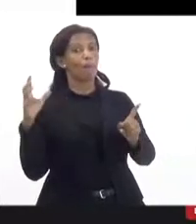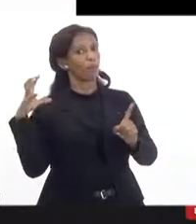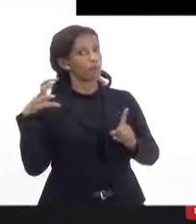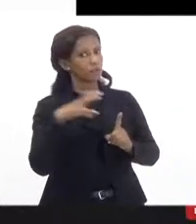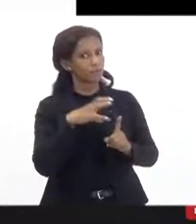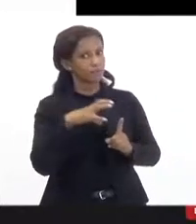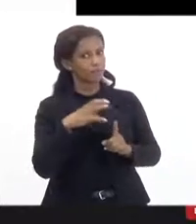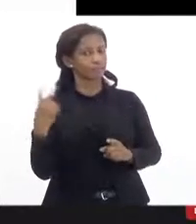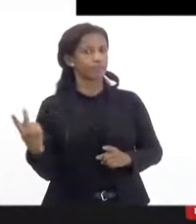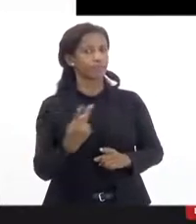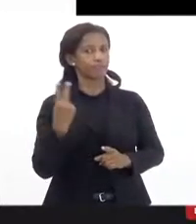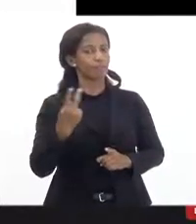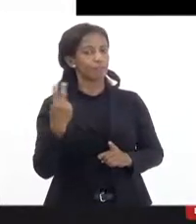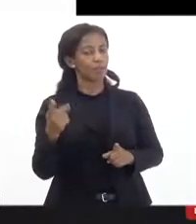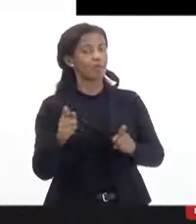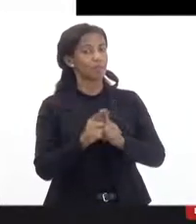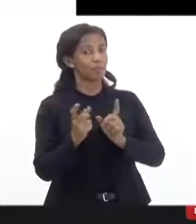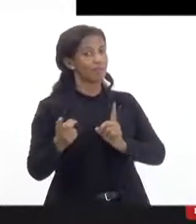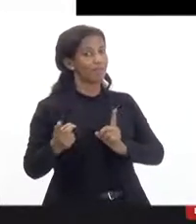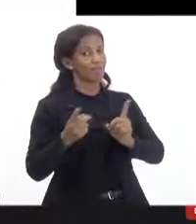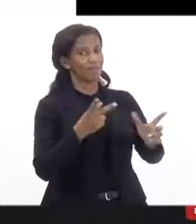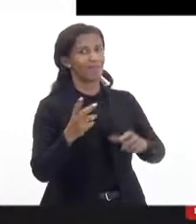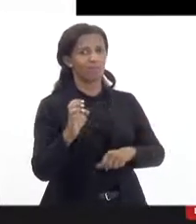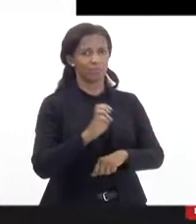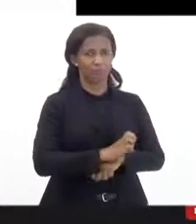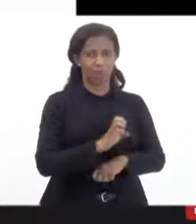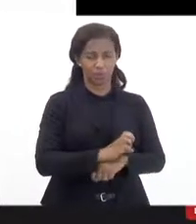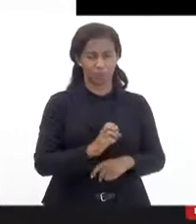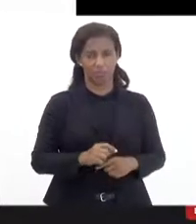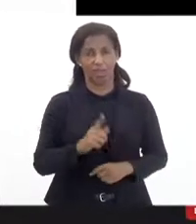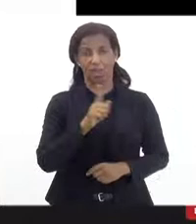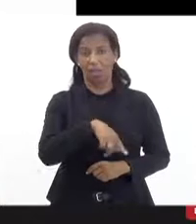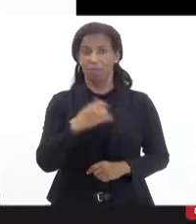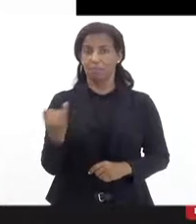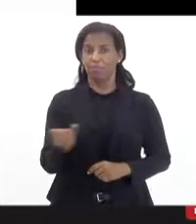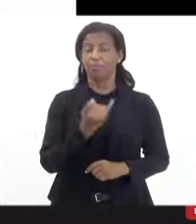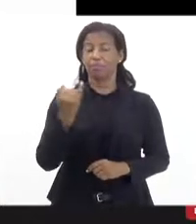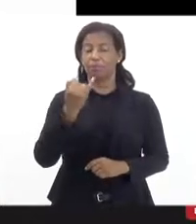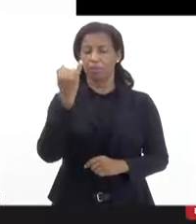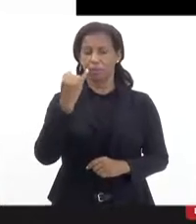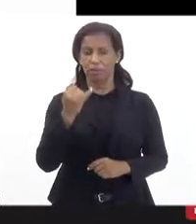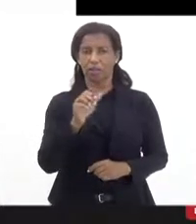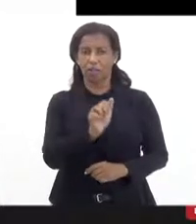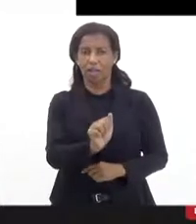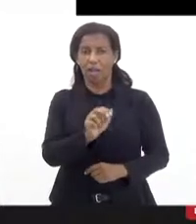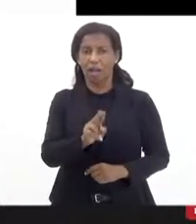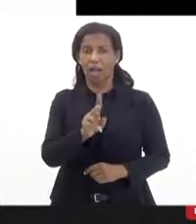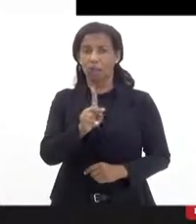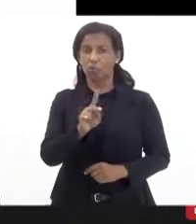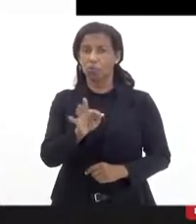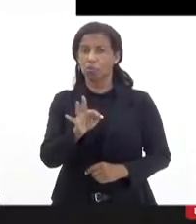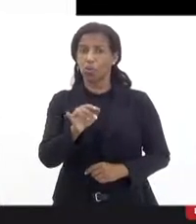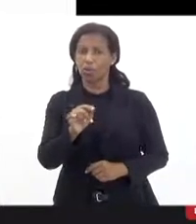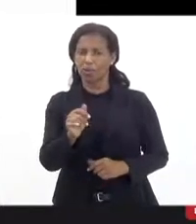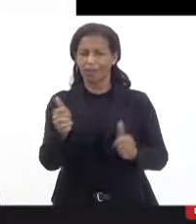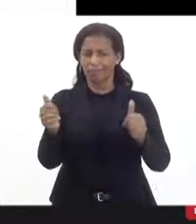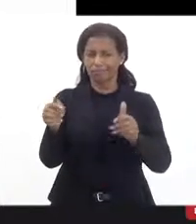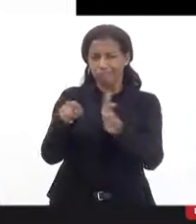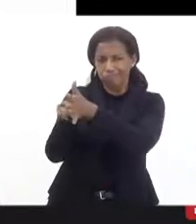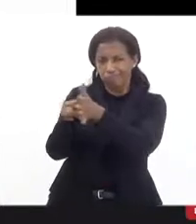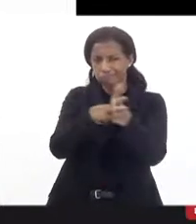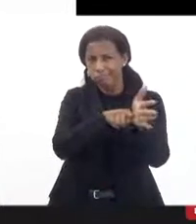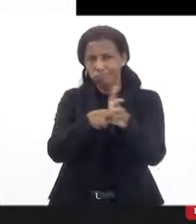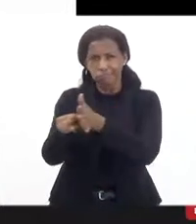no preço que ele vai ofertar para o Estado. Então, essa é a importância da auditoria financeira, né? E